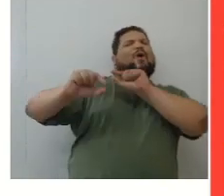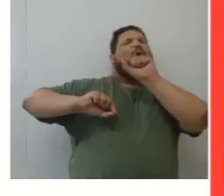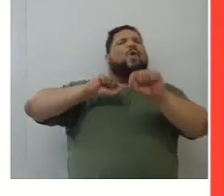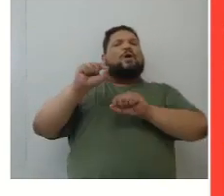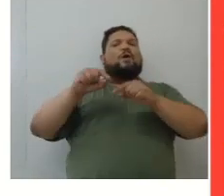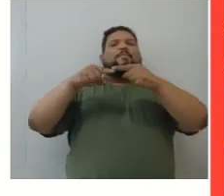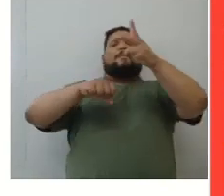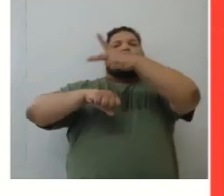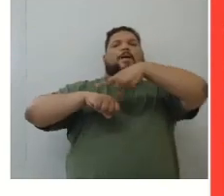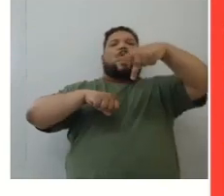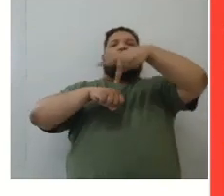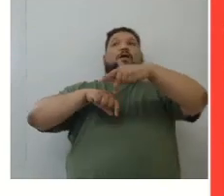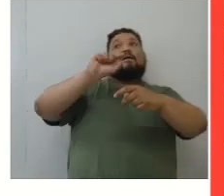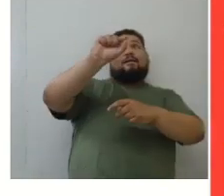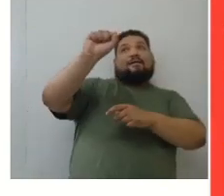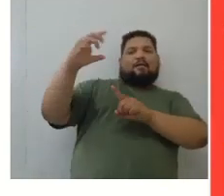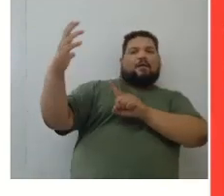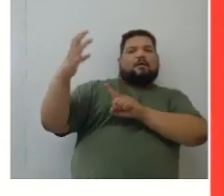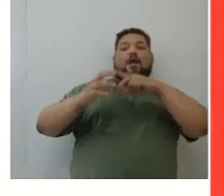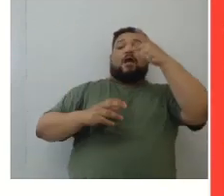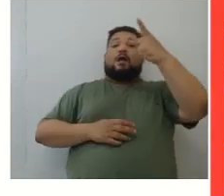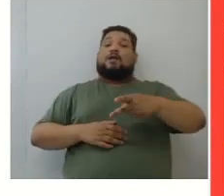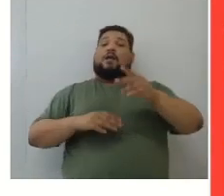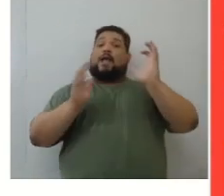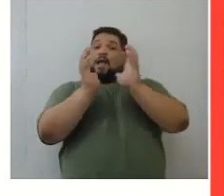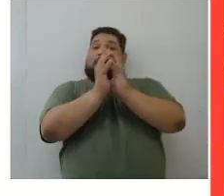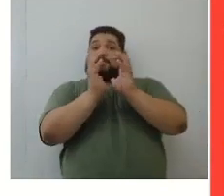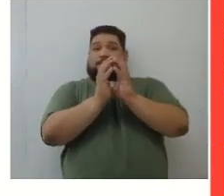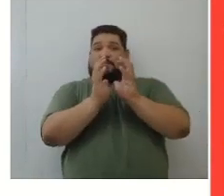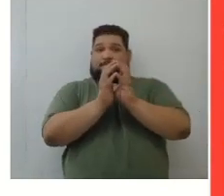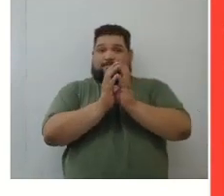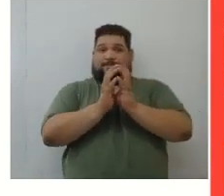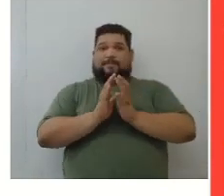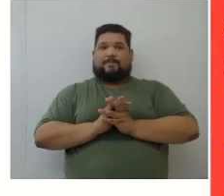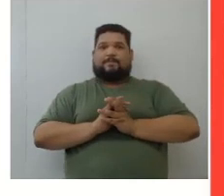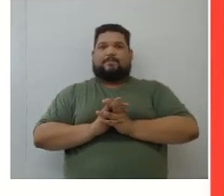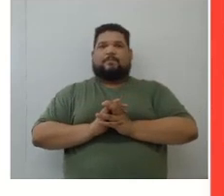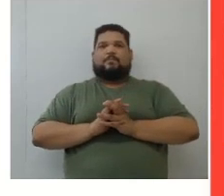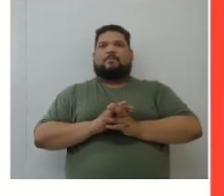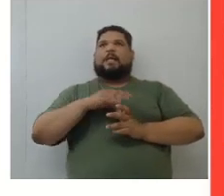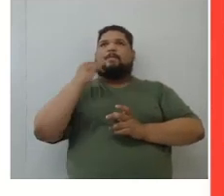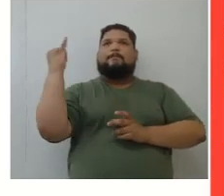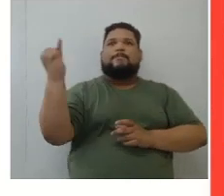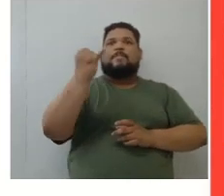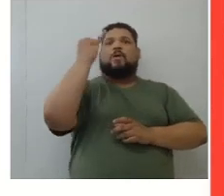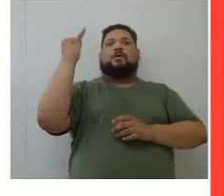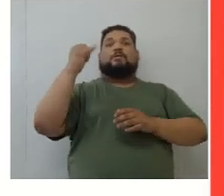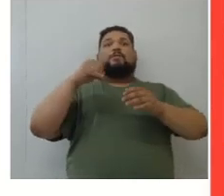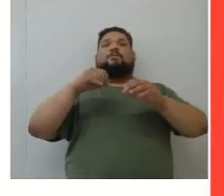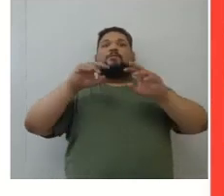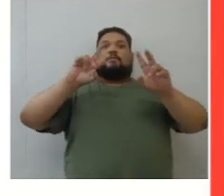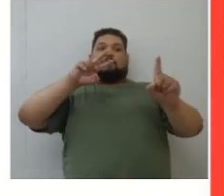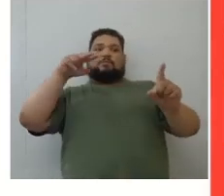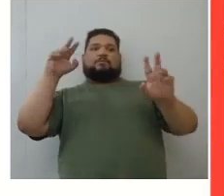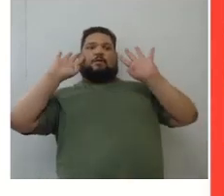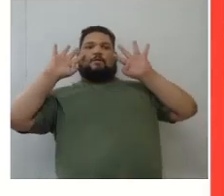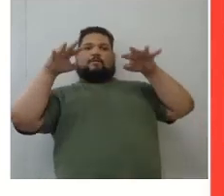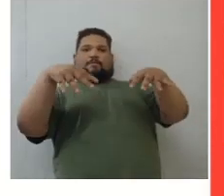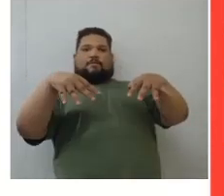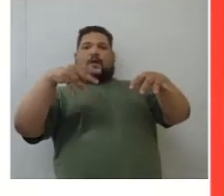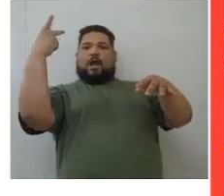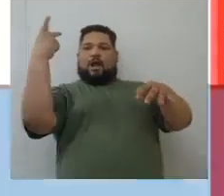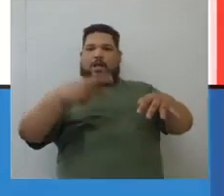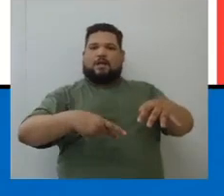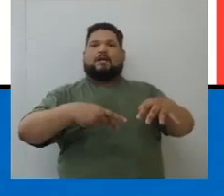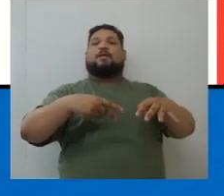influência com outros países, tá? Recife, ele não tem essa relevância internacional, mas ela é uma